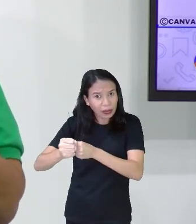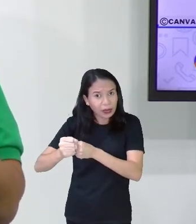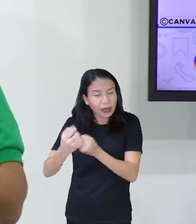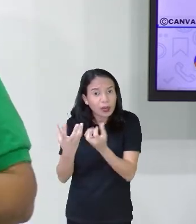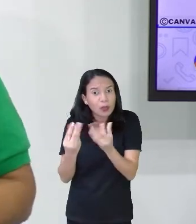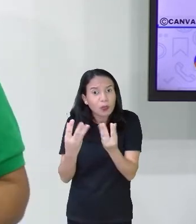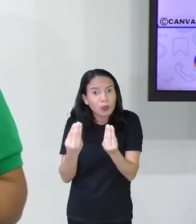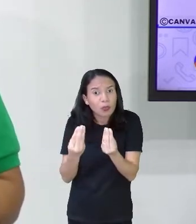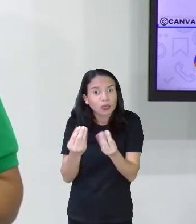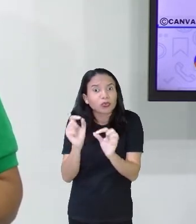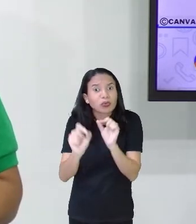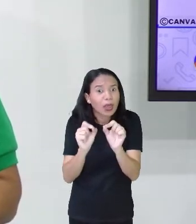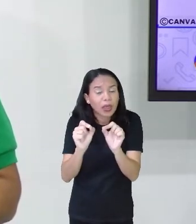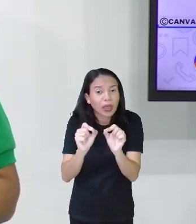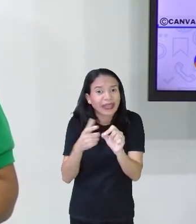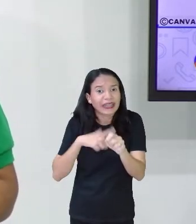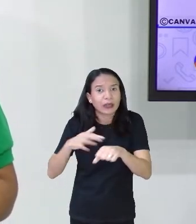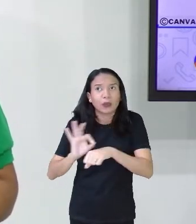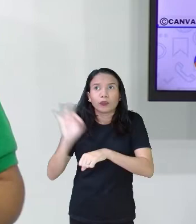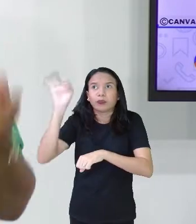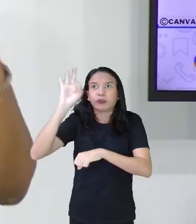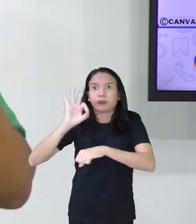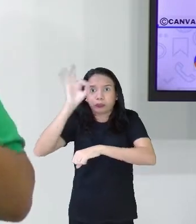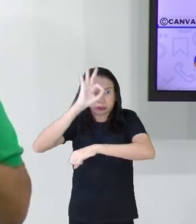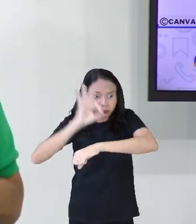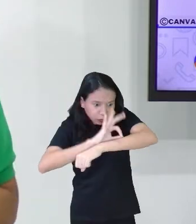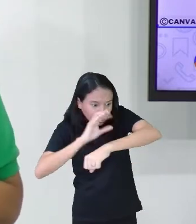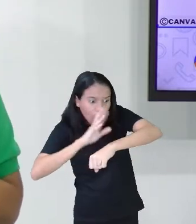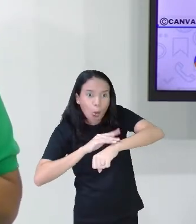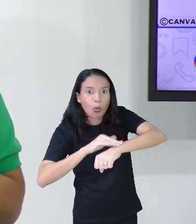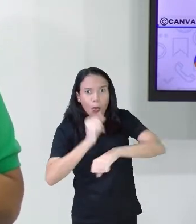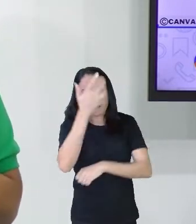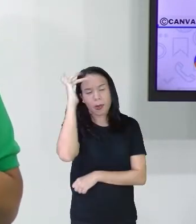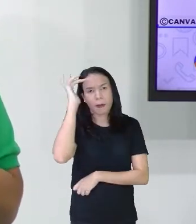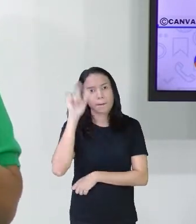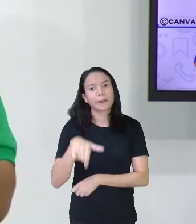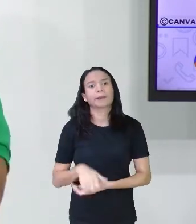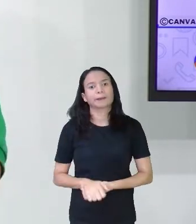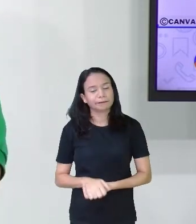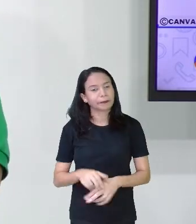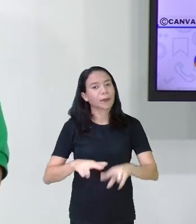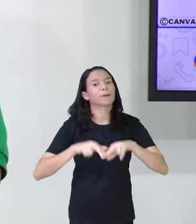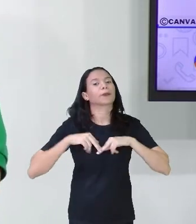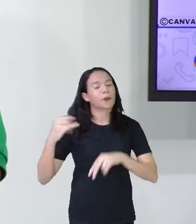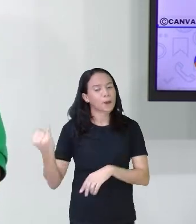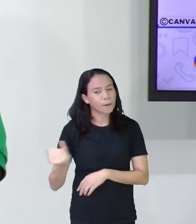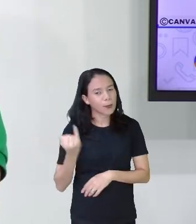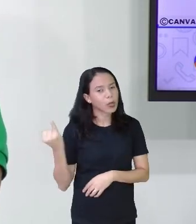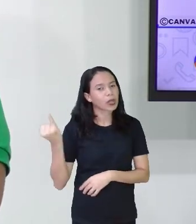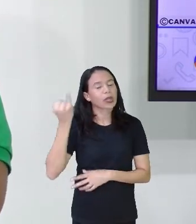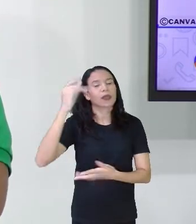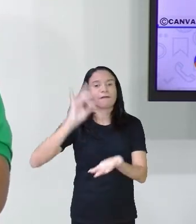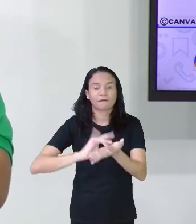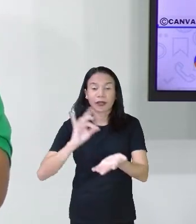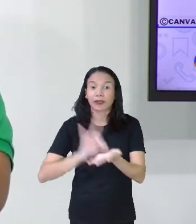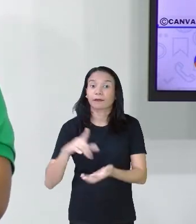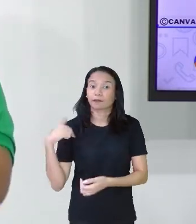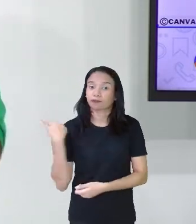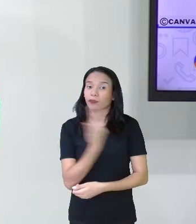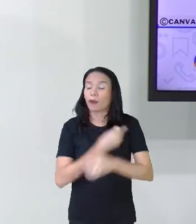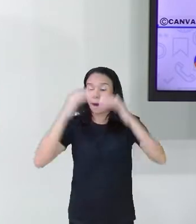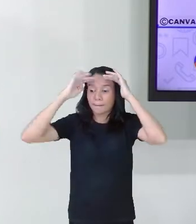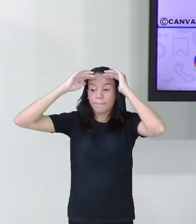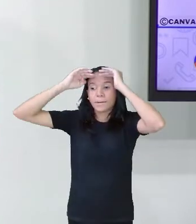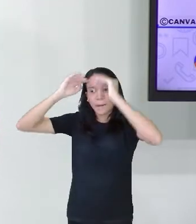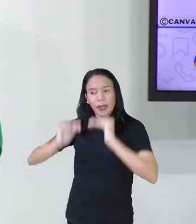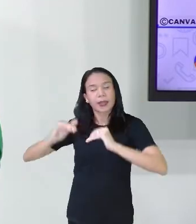se proliferar o número de insetos, que vai trazer o quê? Doenças para as pessoas. Então é muito importante que a gente respeite, ele